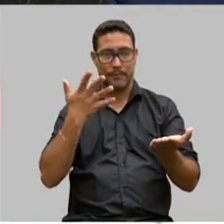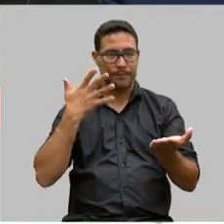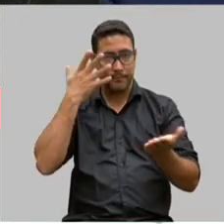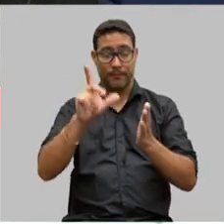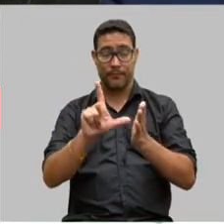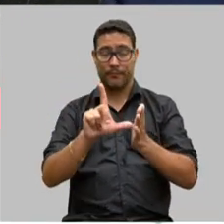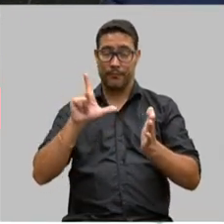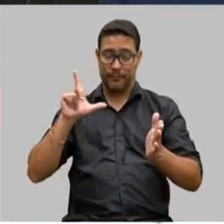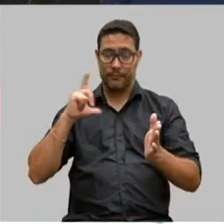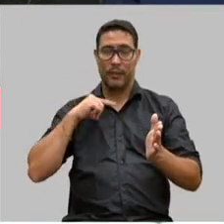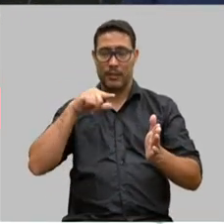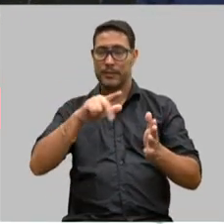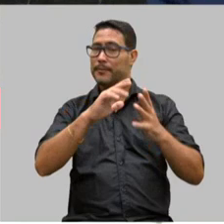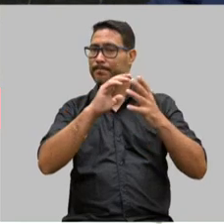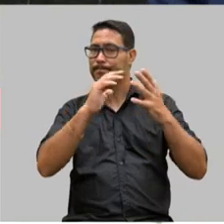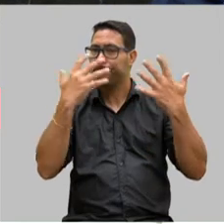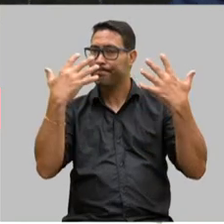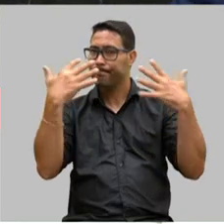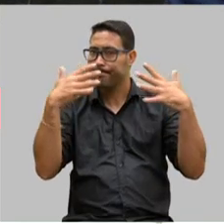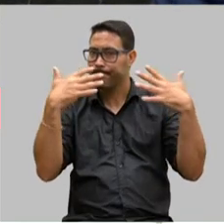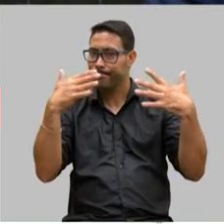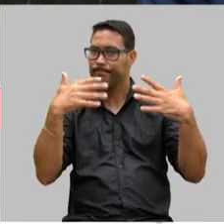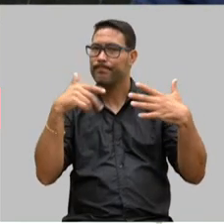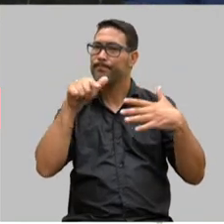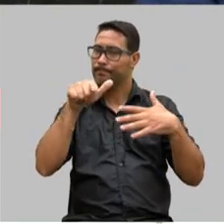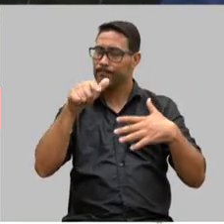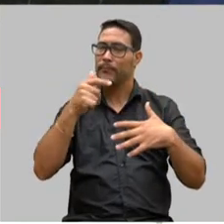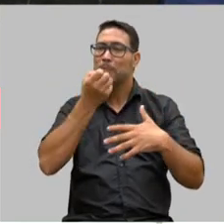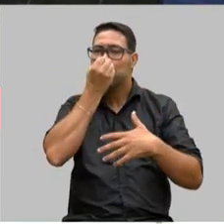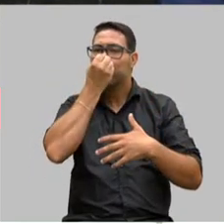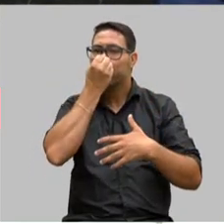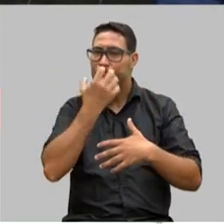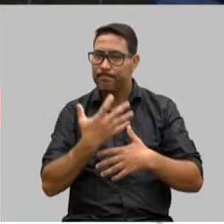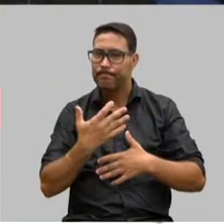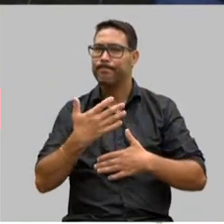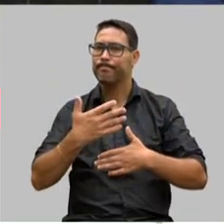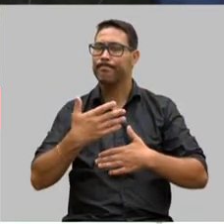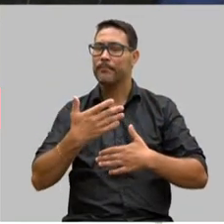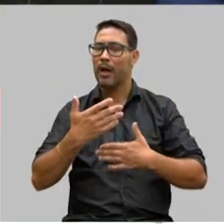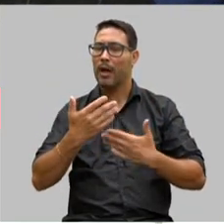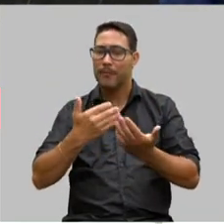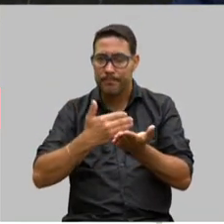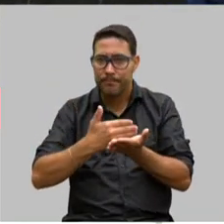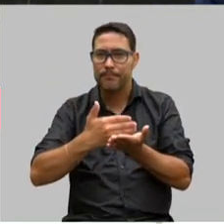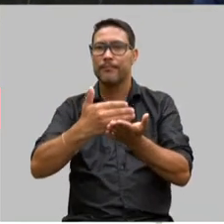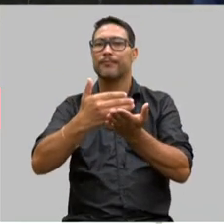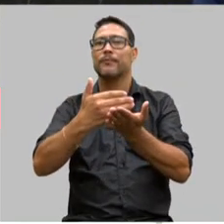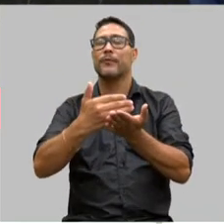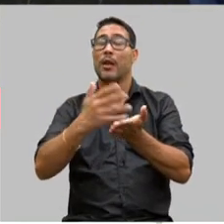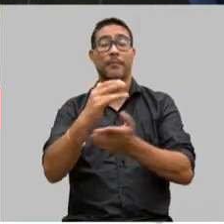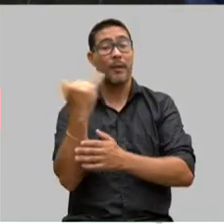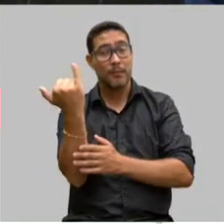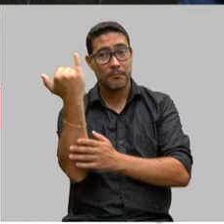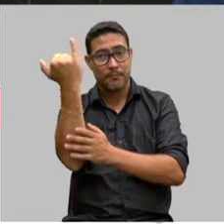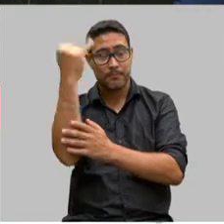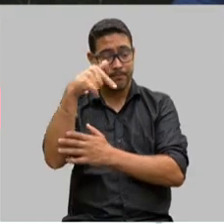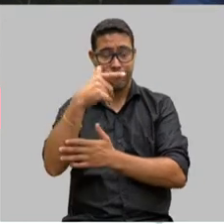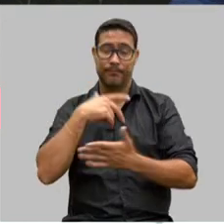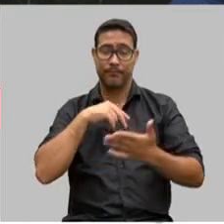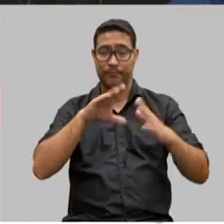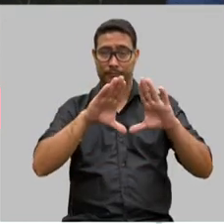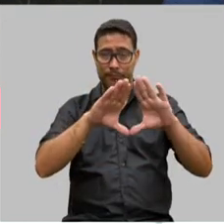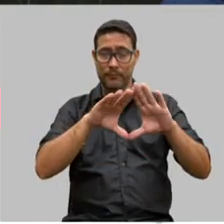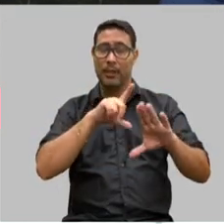brilhante iniciativa. É muito importante que a gente tenha aqui na Assembleia Legislativa um espaço